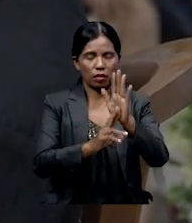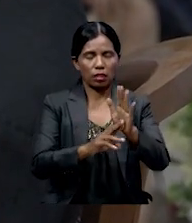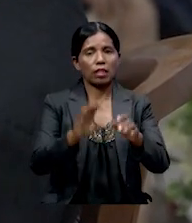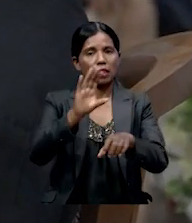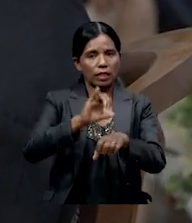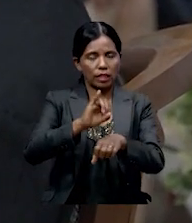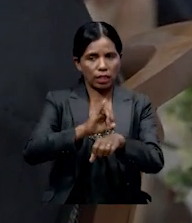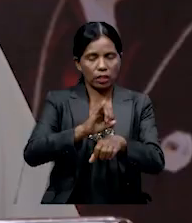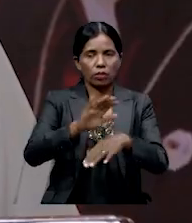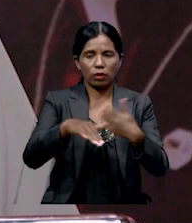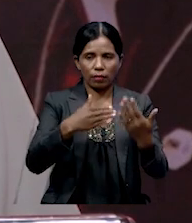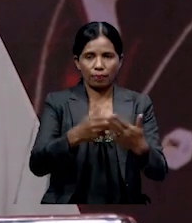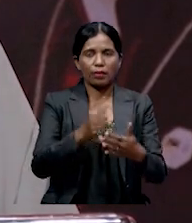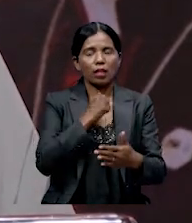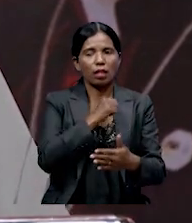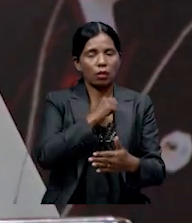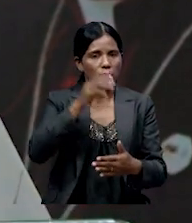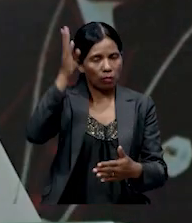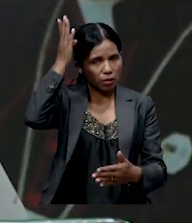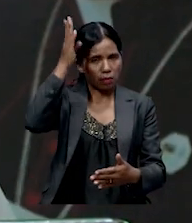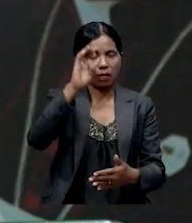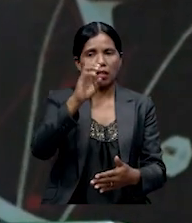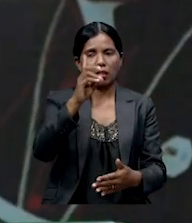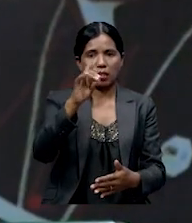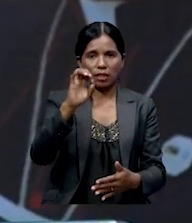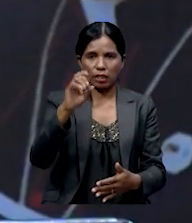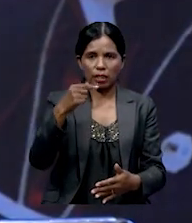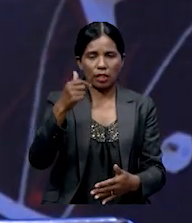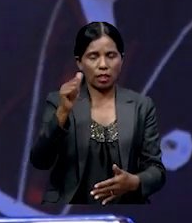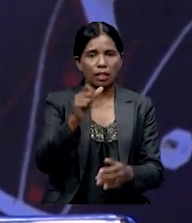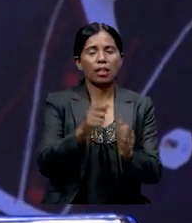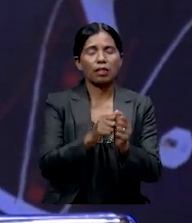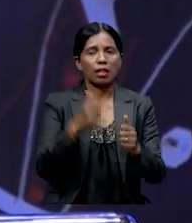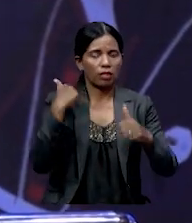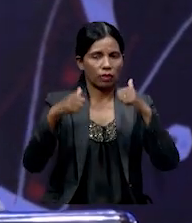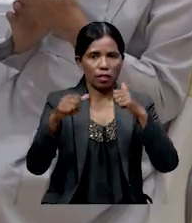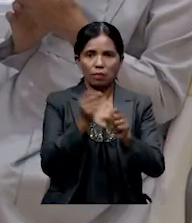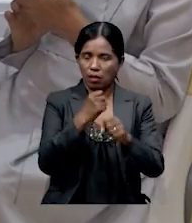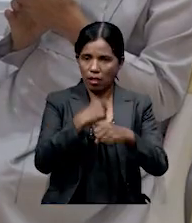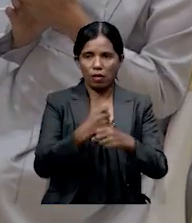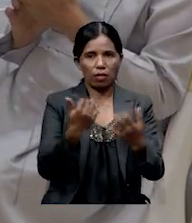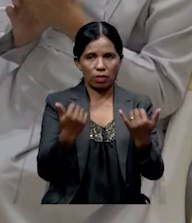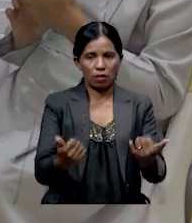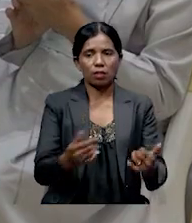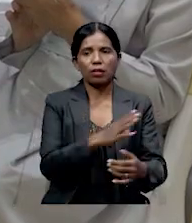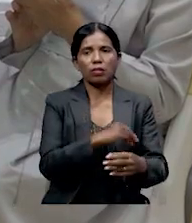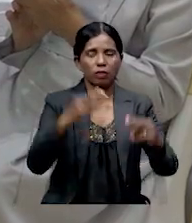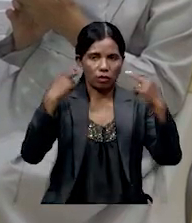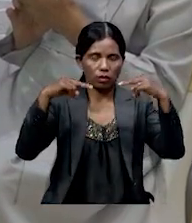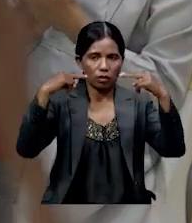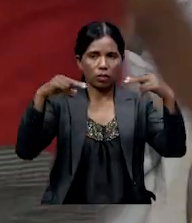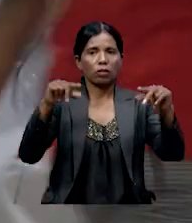Siram. Arcebispo Edgar Penha para espera katak, atividade nebe halau de daune, liliu coral no vocal